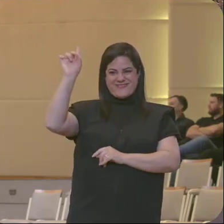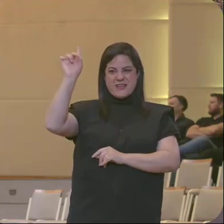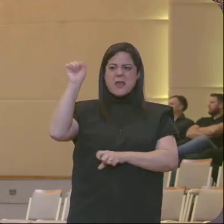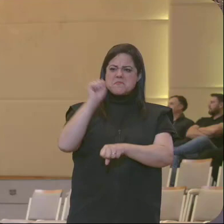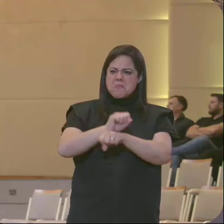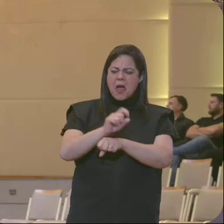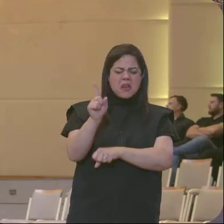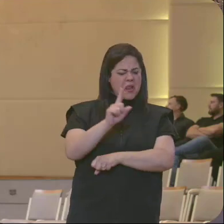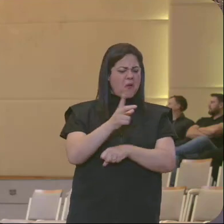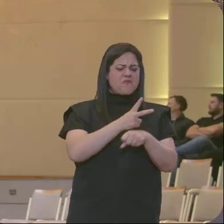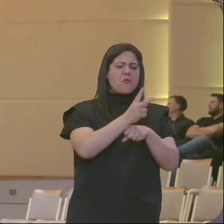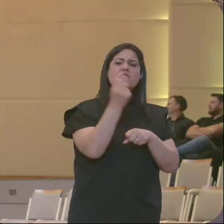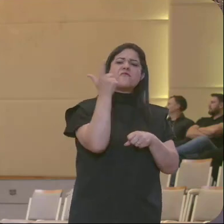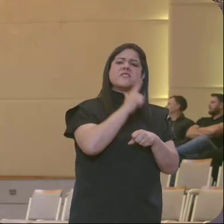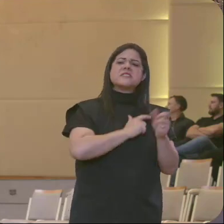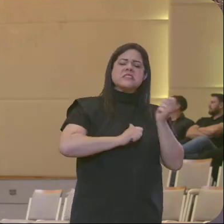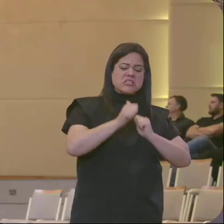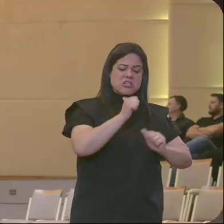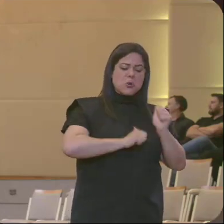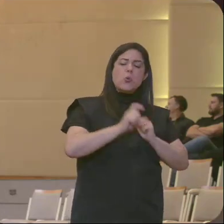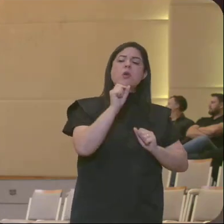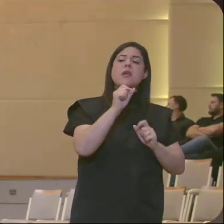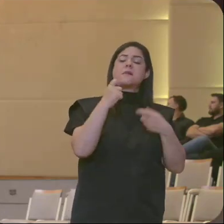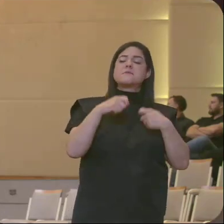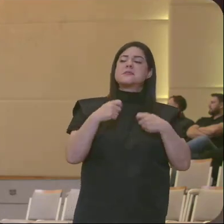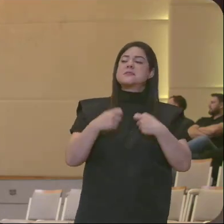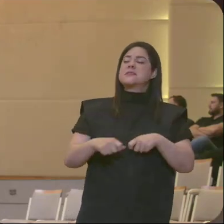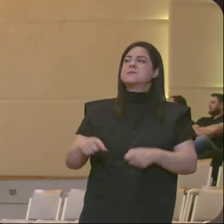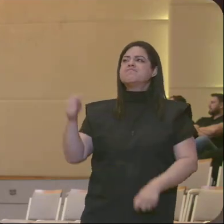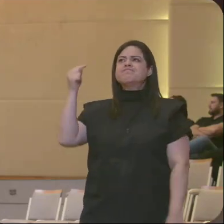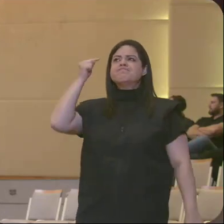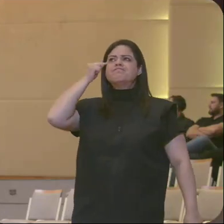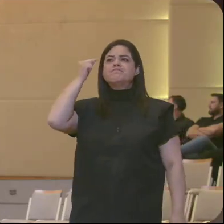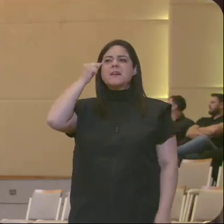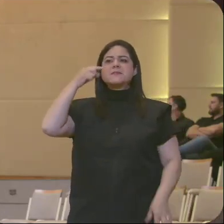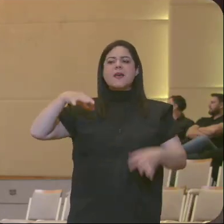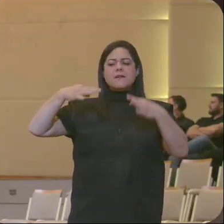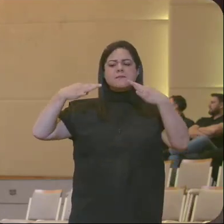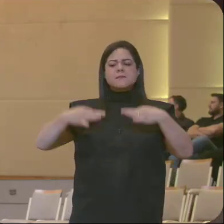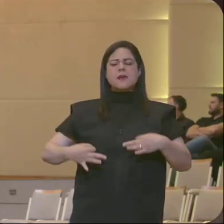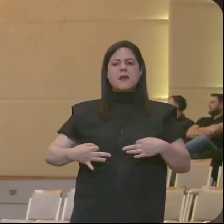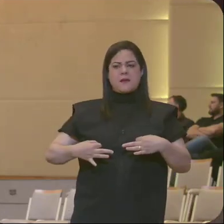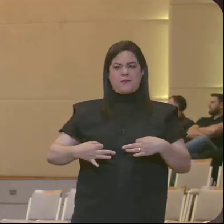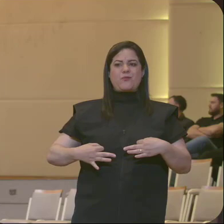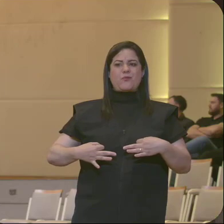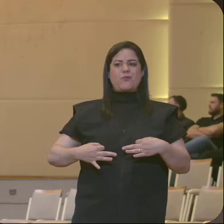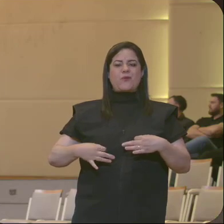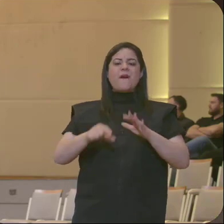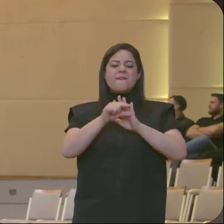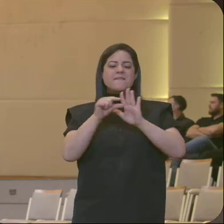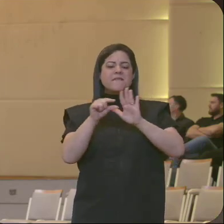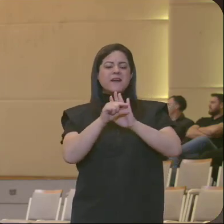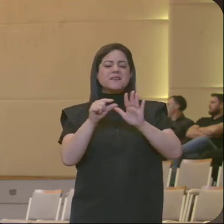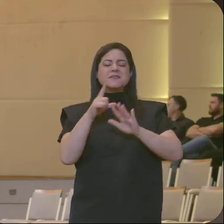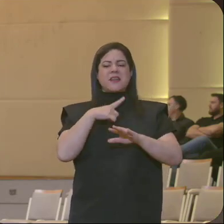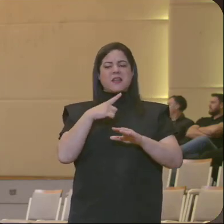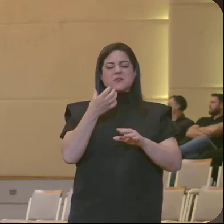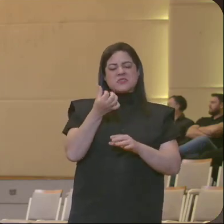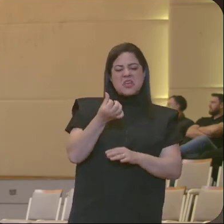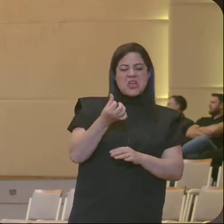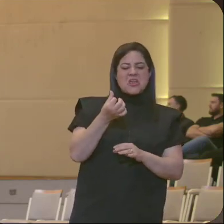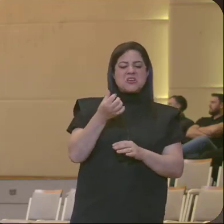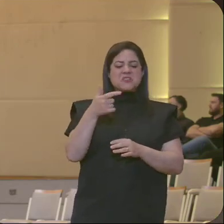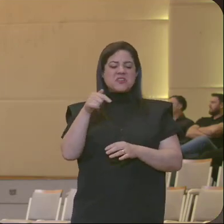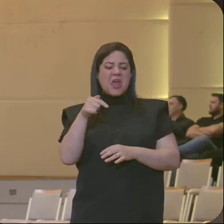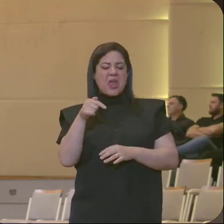vencer a ansiedade, a Bíblia está dizendo para a gente, é necessário pensar corretamente. A gente separa esses versos muitas vezes, o 6, o 7, o 8, o